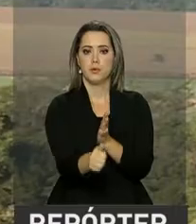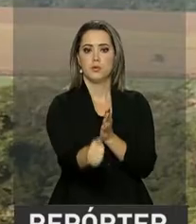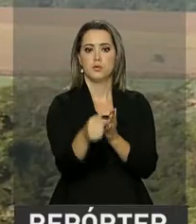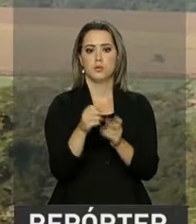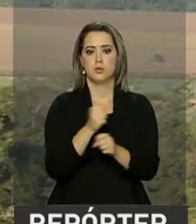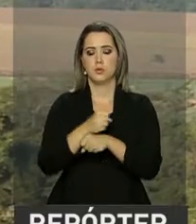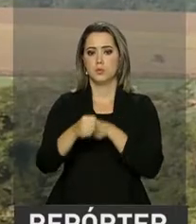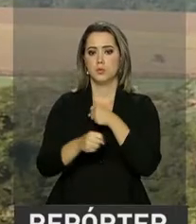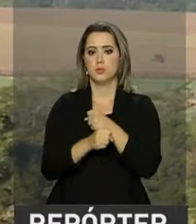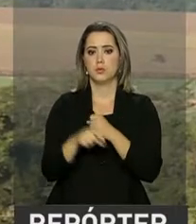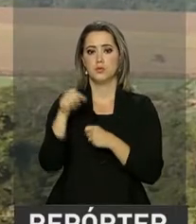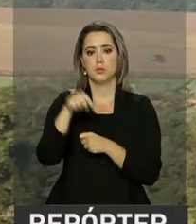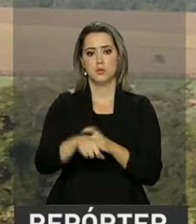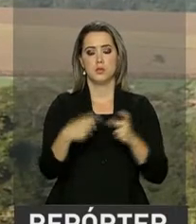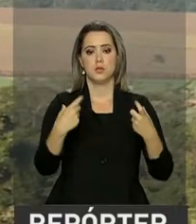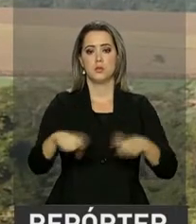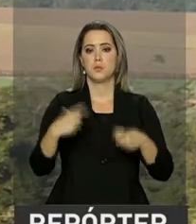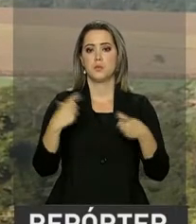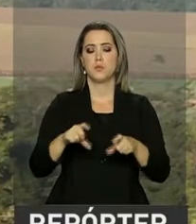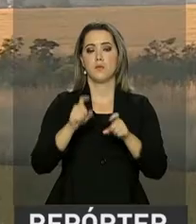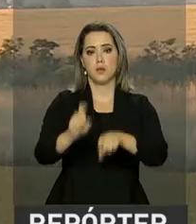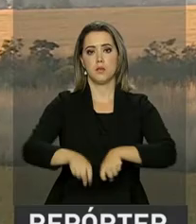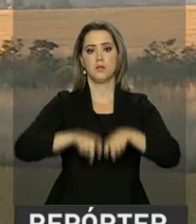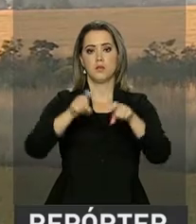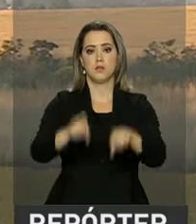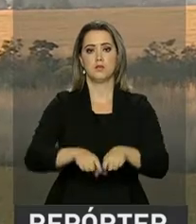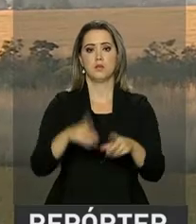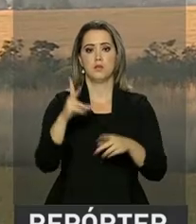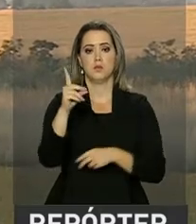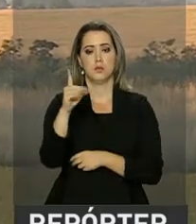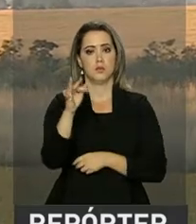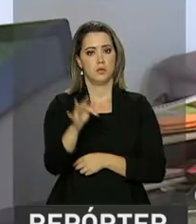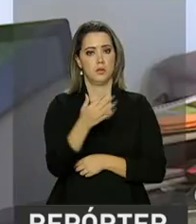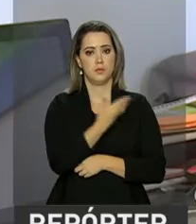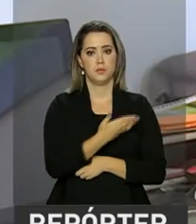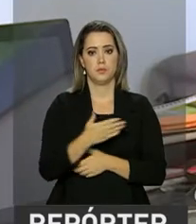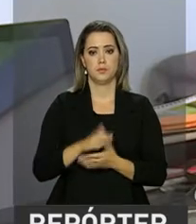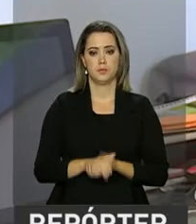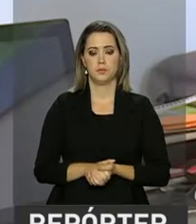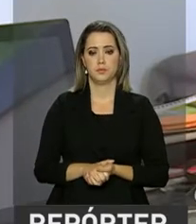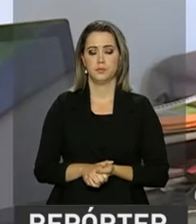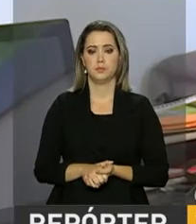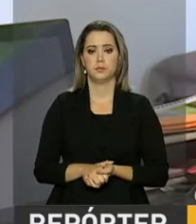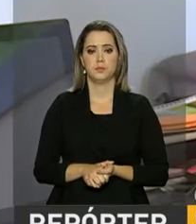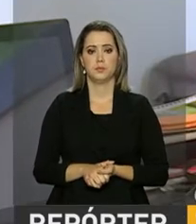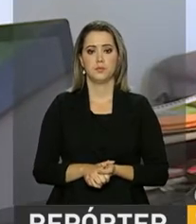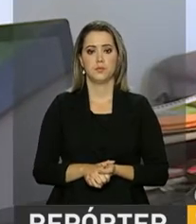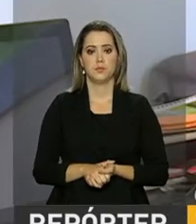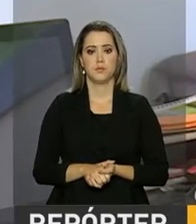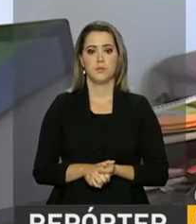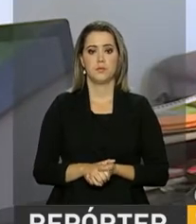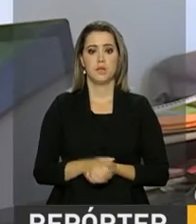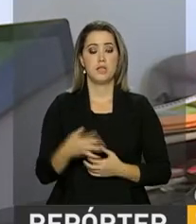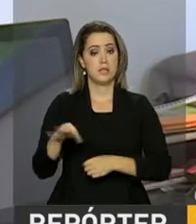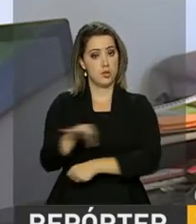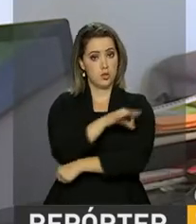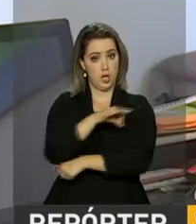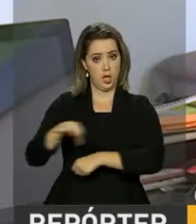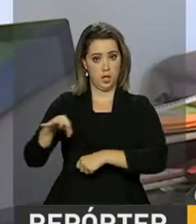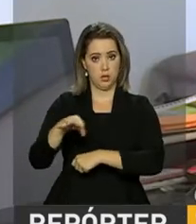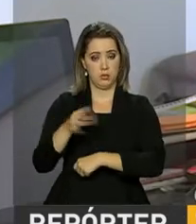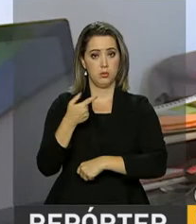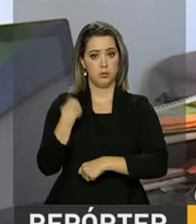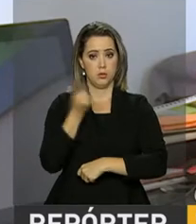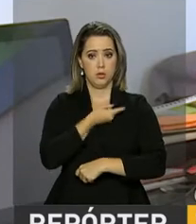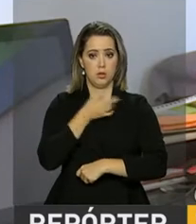nesse complexo agroindustrial do distrito federal esse dinheiro é estritamente para